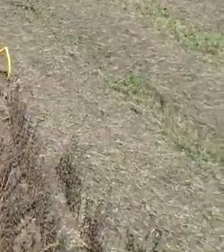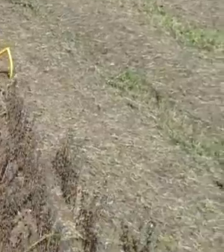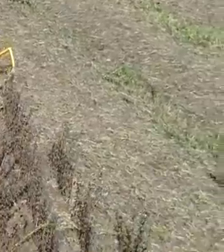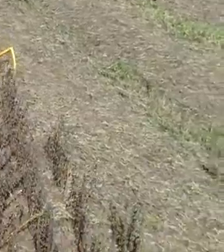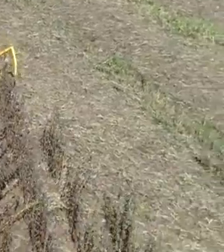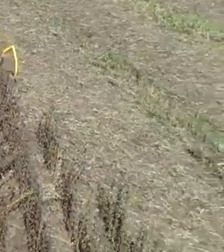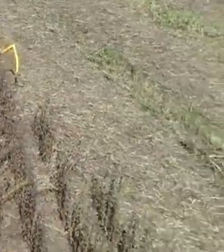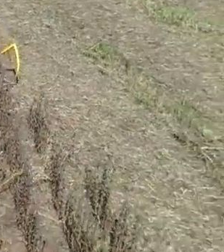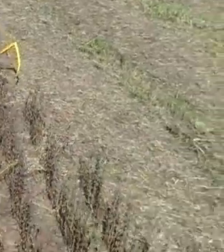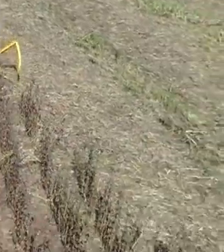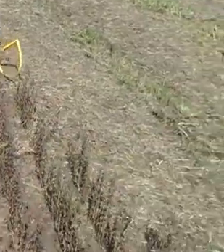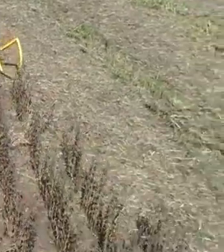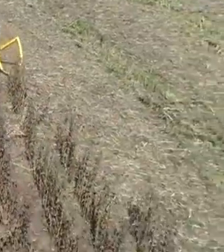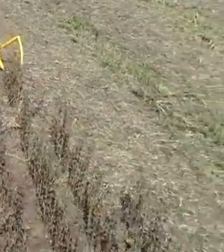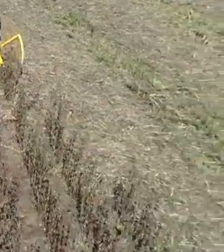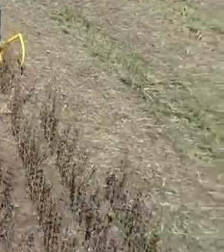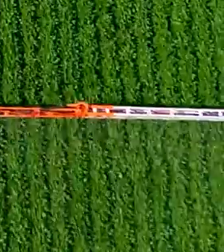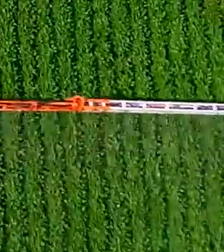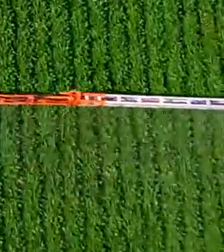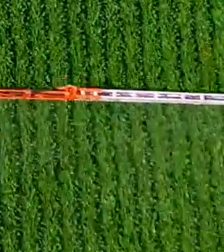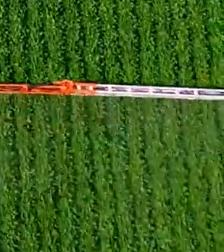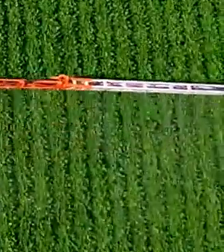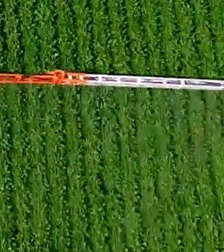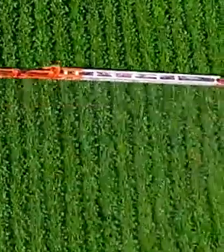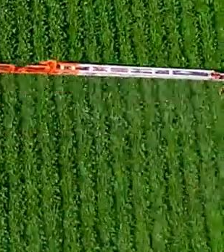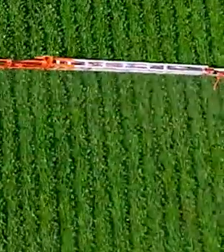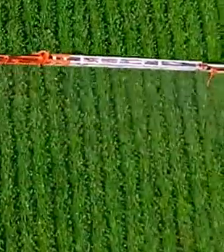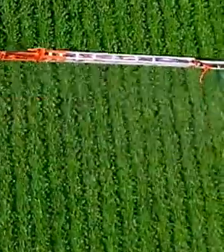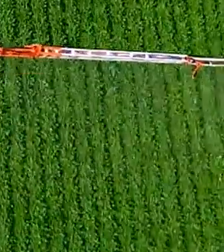E aí E aí